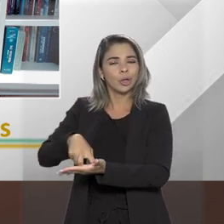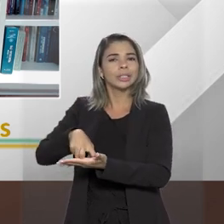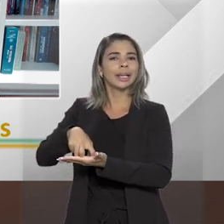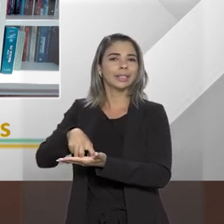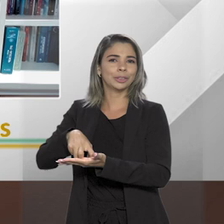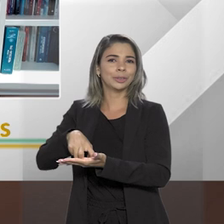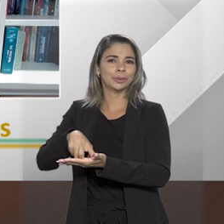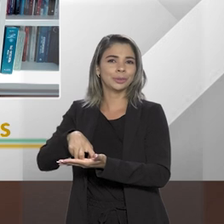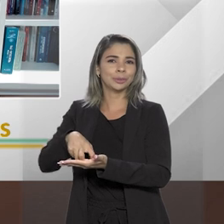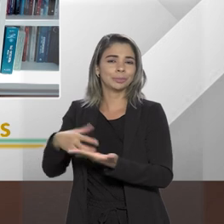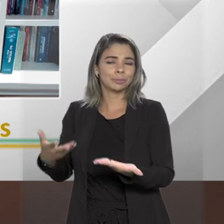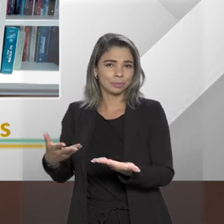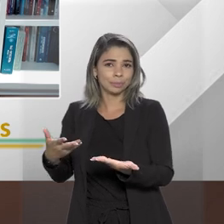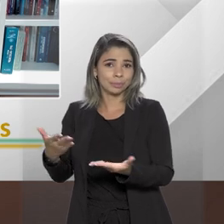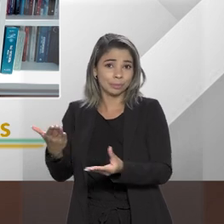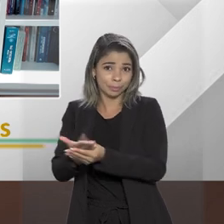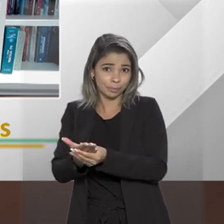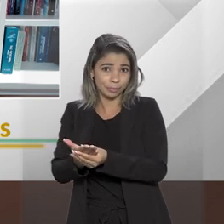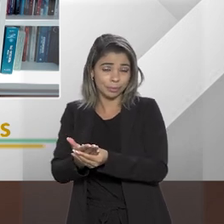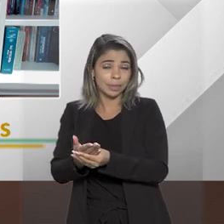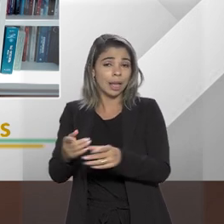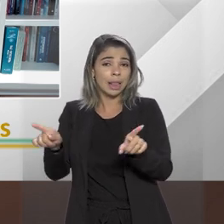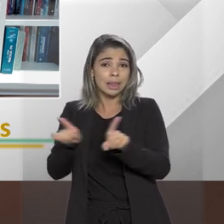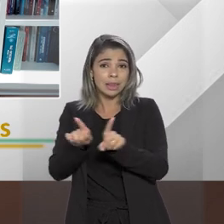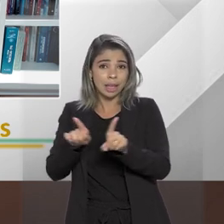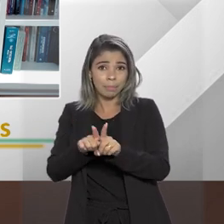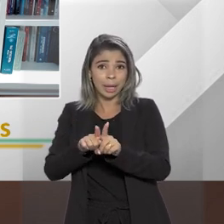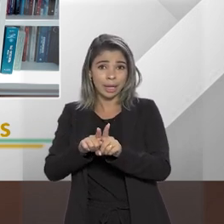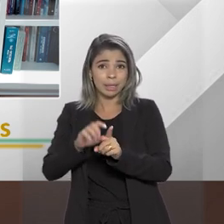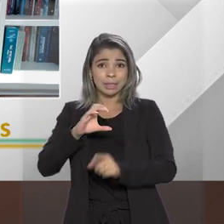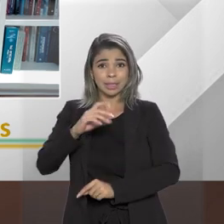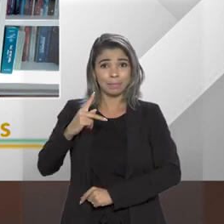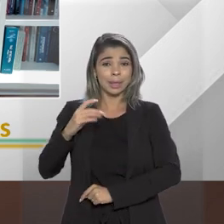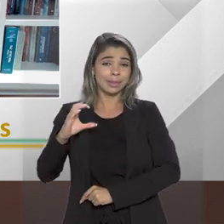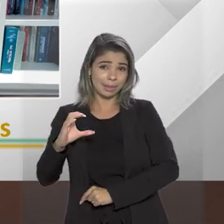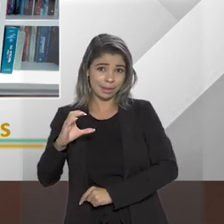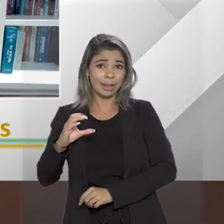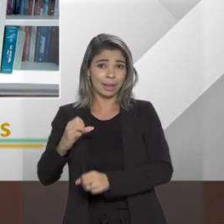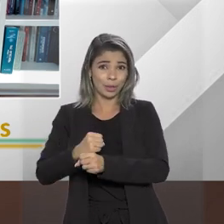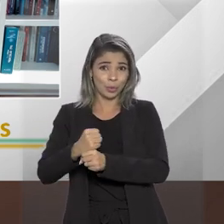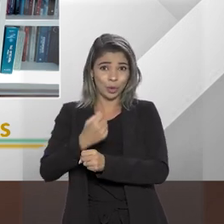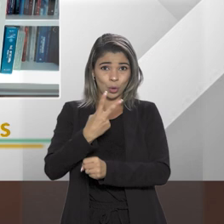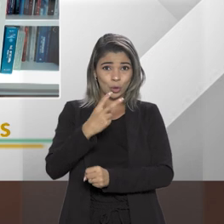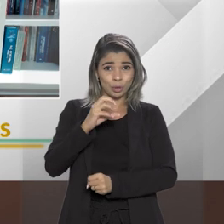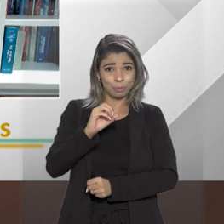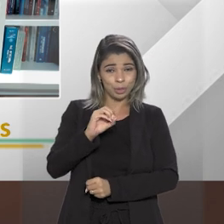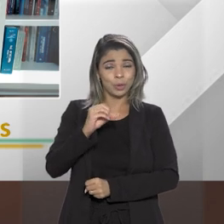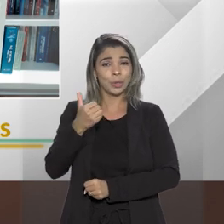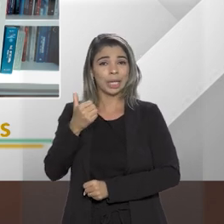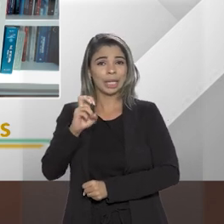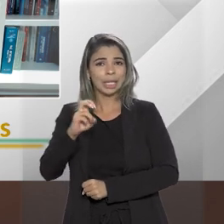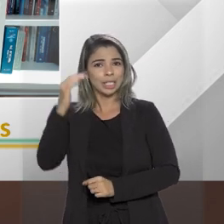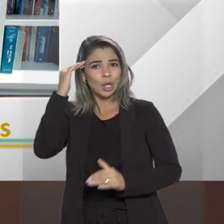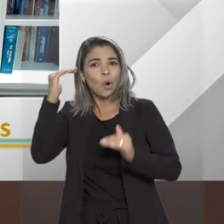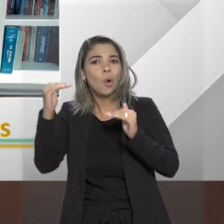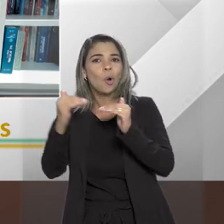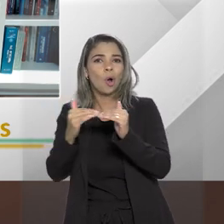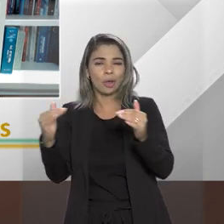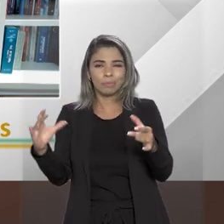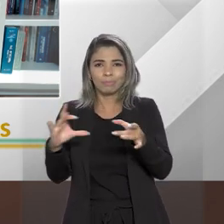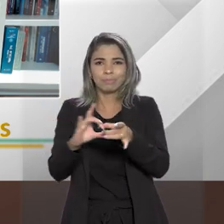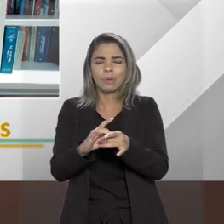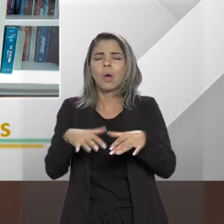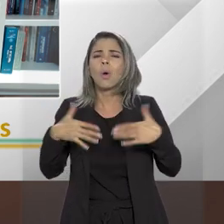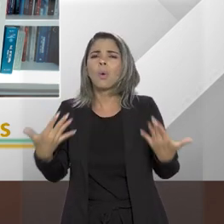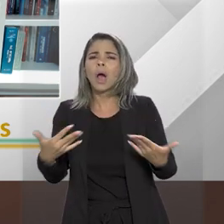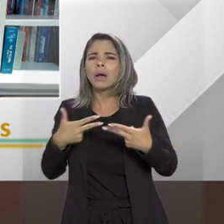o que culminou com a edição do nosso atual CPC de 2015. Em termos de dejudicialização, quais são os